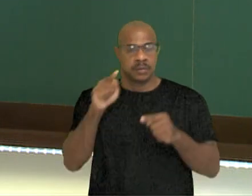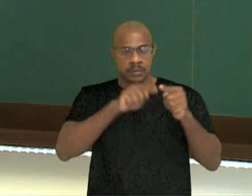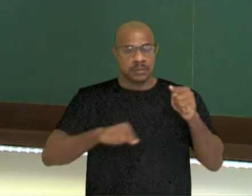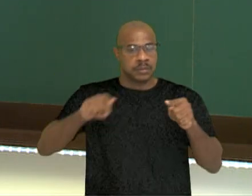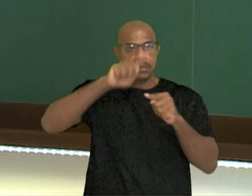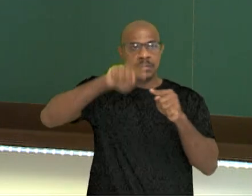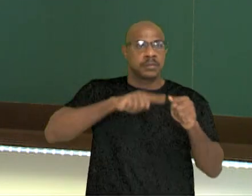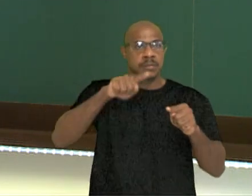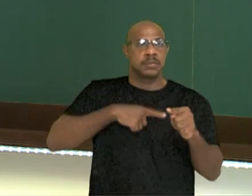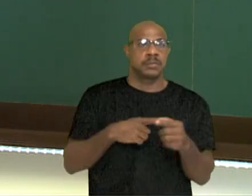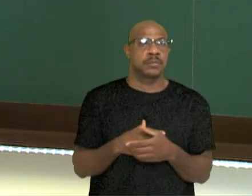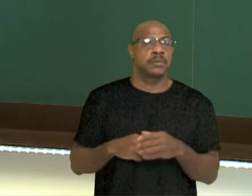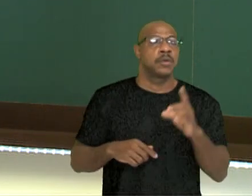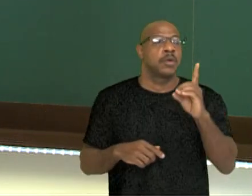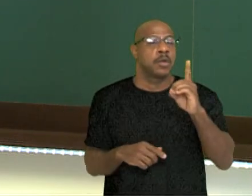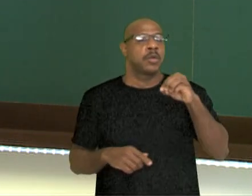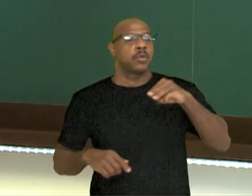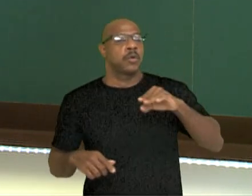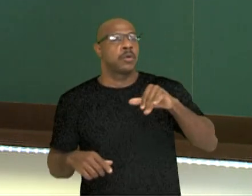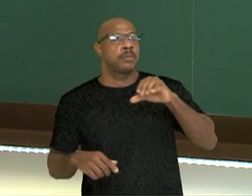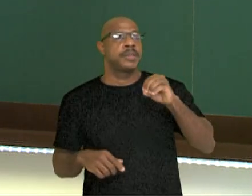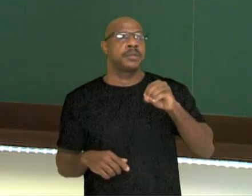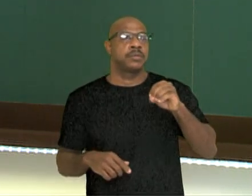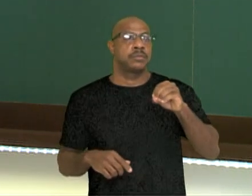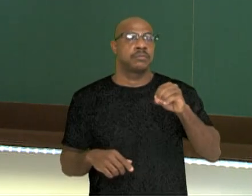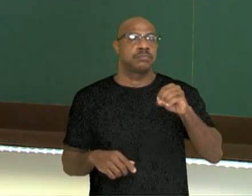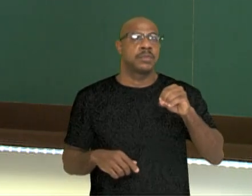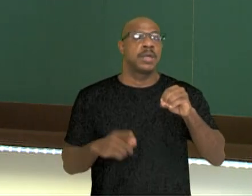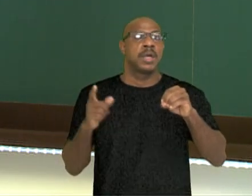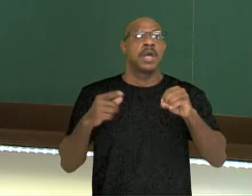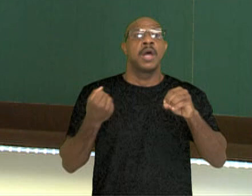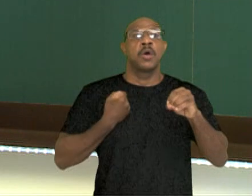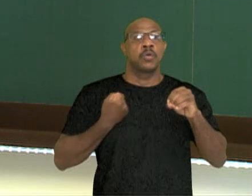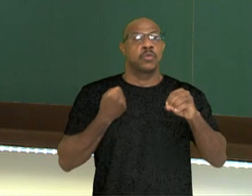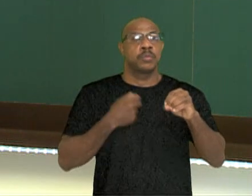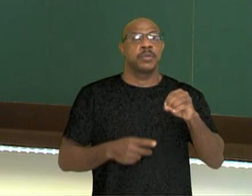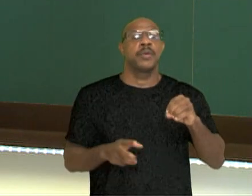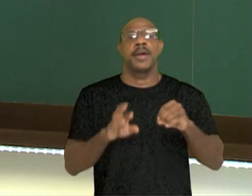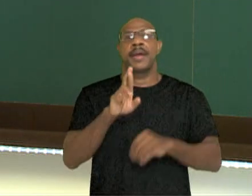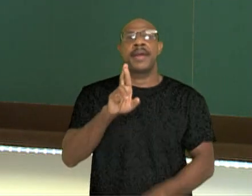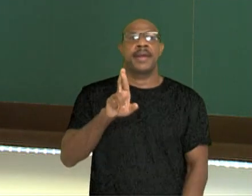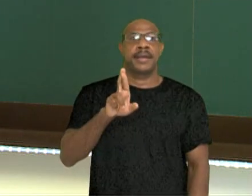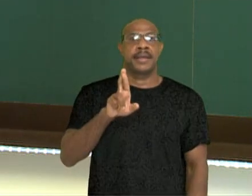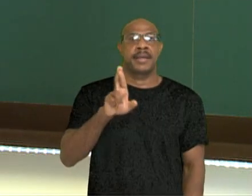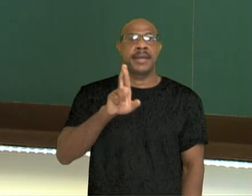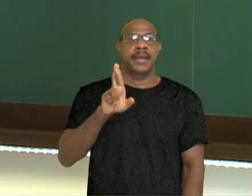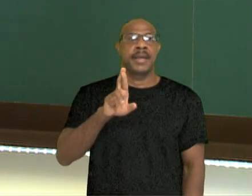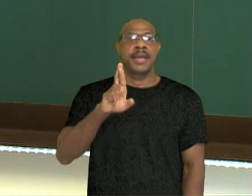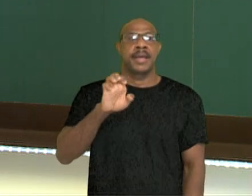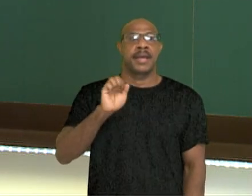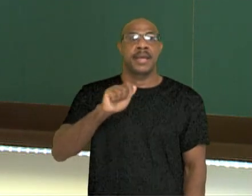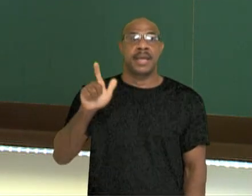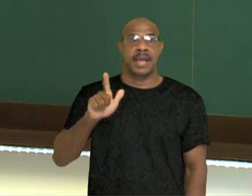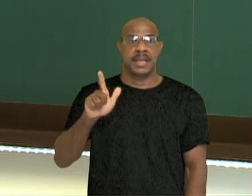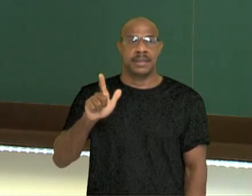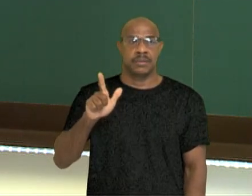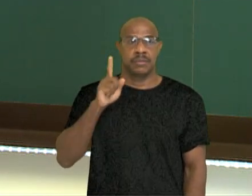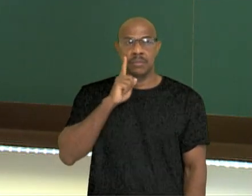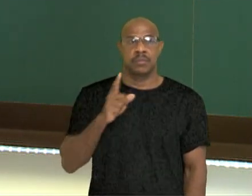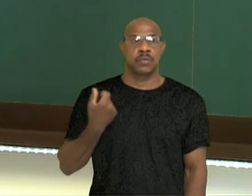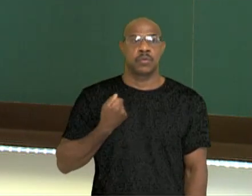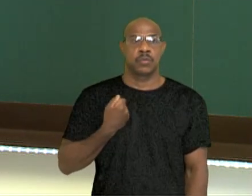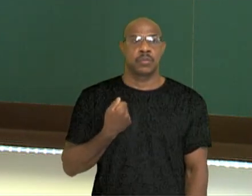reais. O domínio está se referindo a qualquer número que eu possa substituir no lugar do x da função. E nesse caso, eu posso substituir